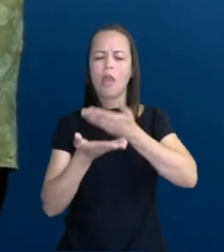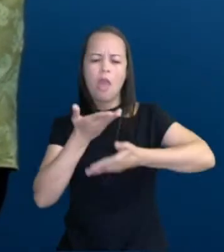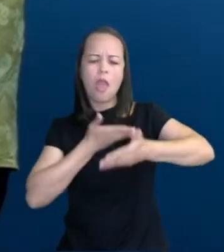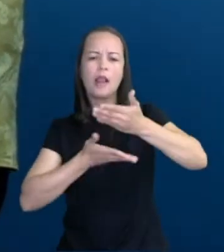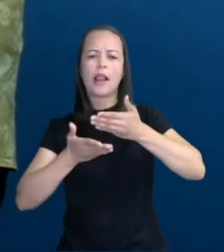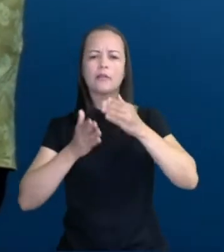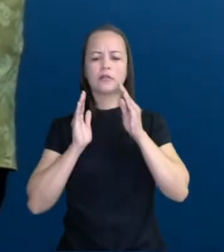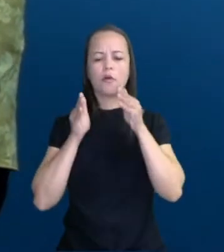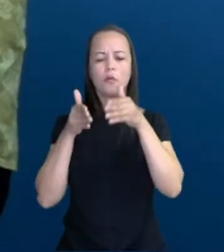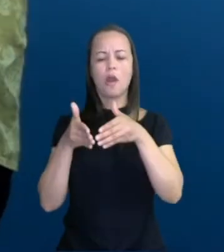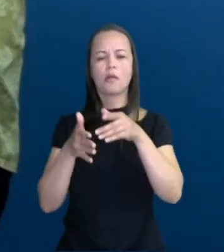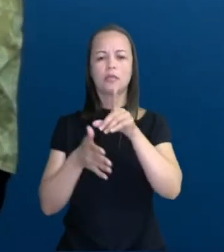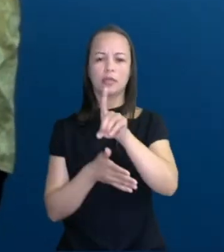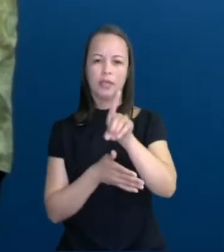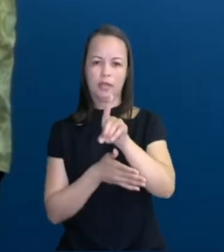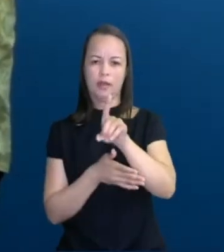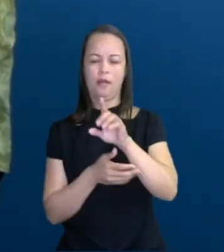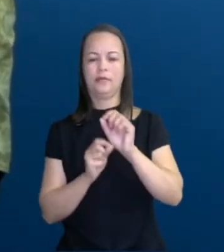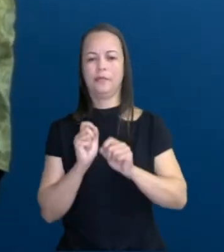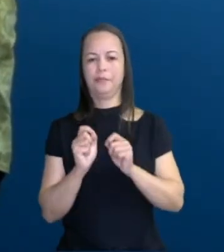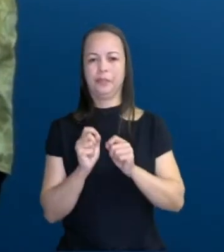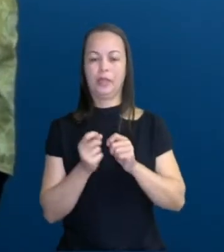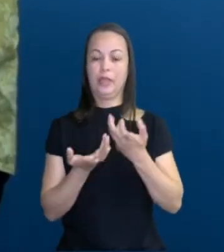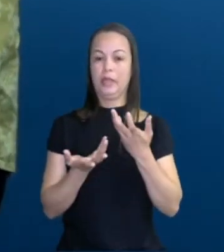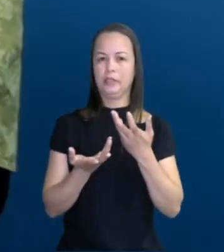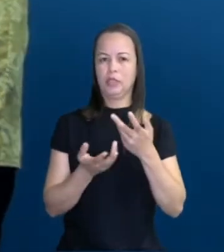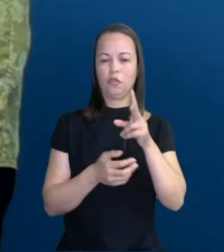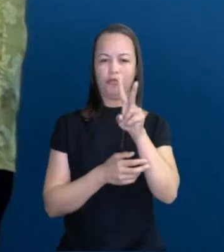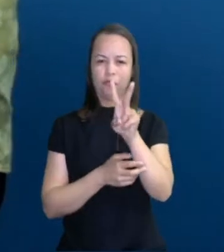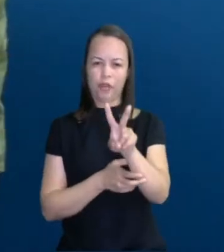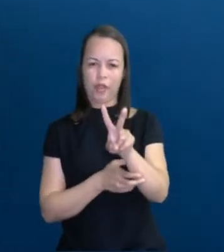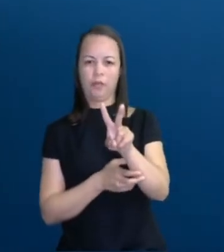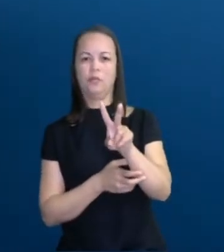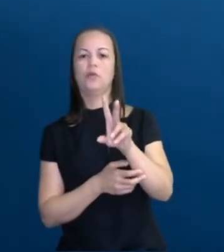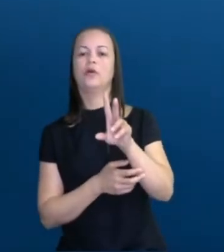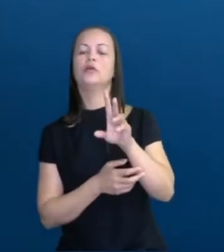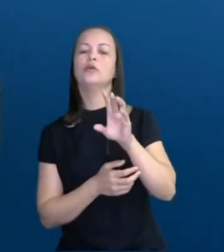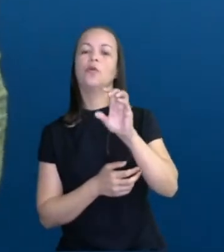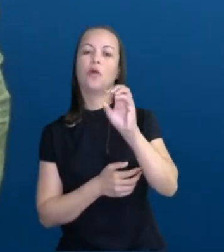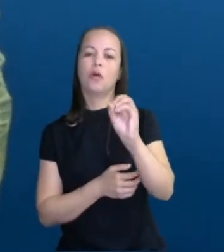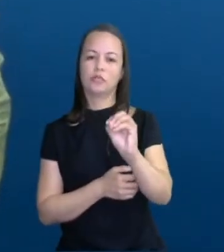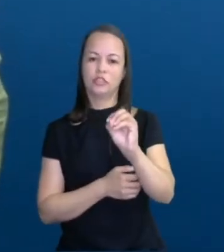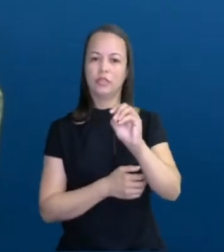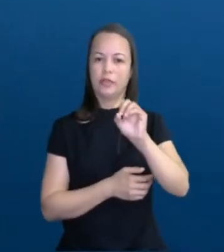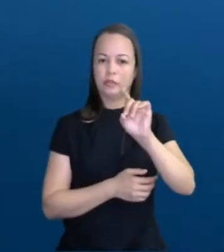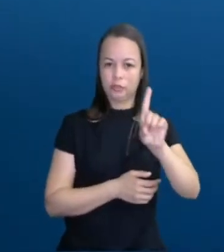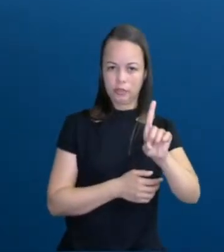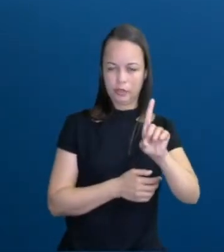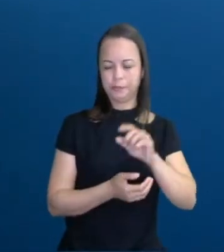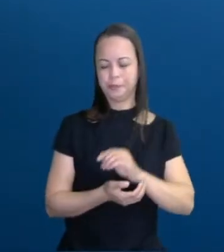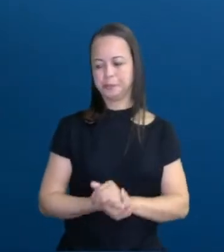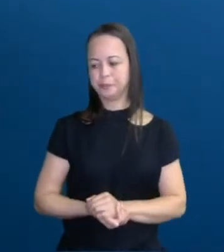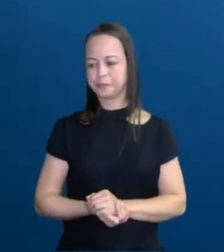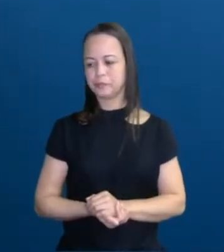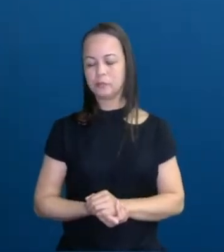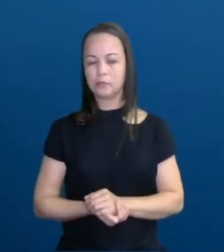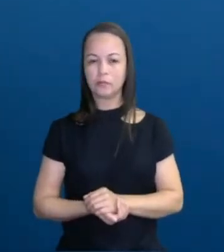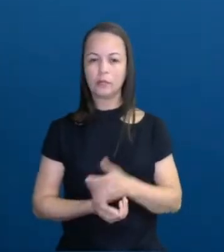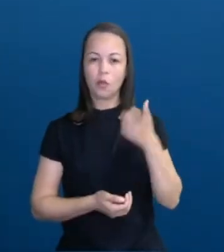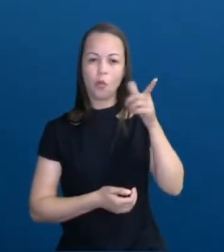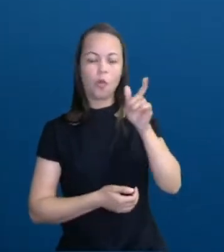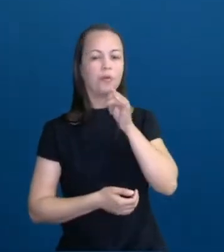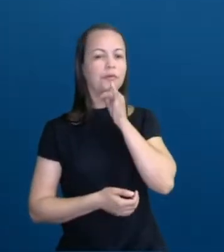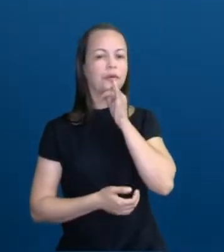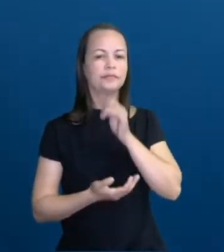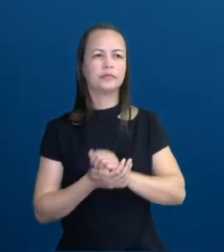relação direta entre o objeto, entre o verbo e o objeto direto. Vamos ver outros exemplos.